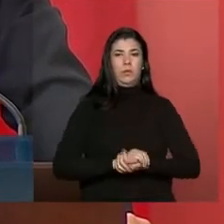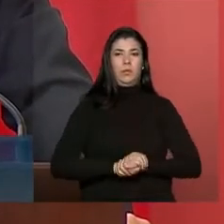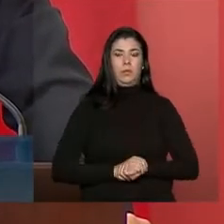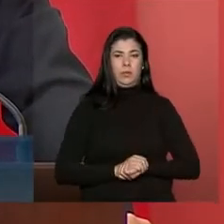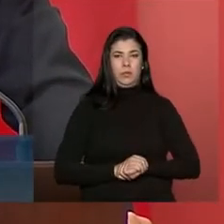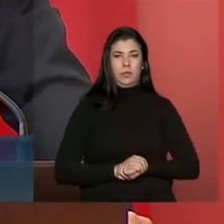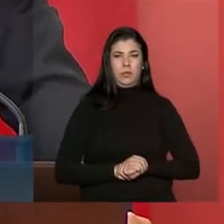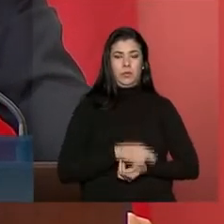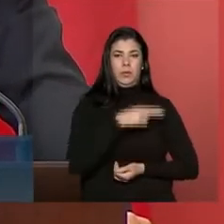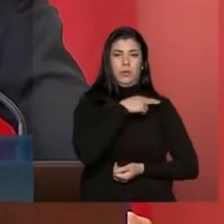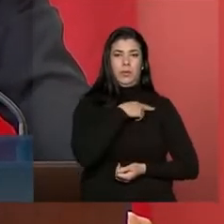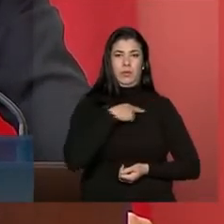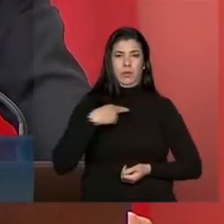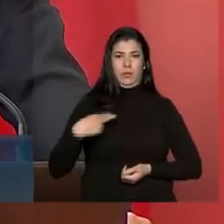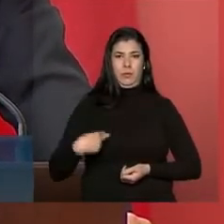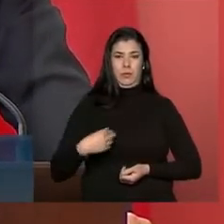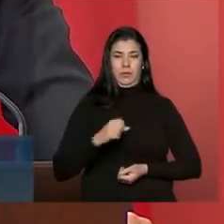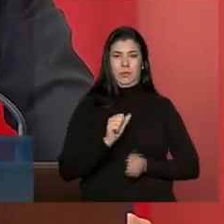A China